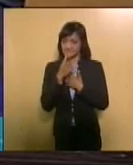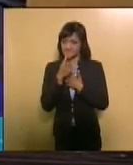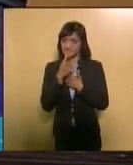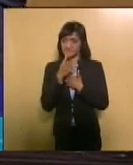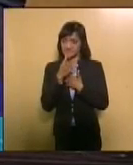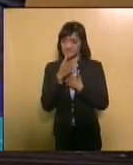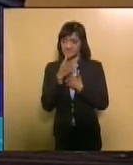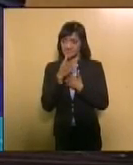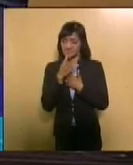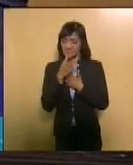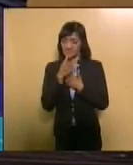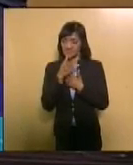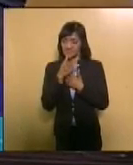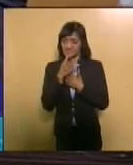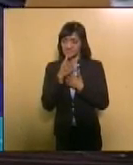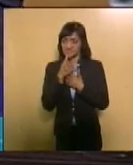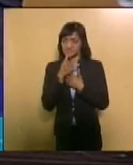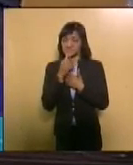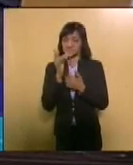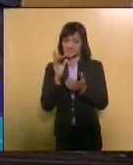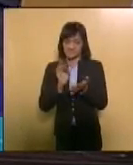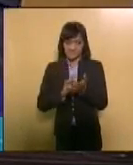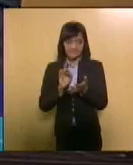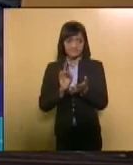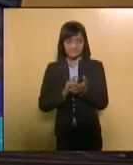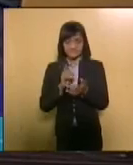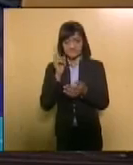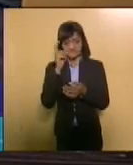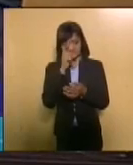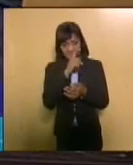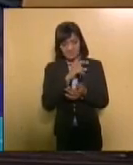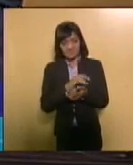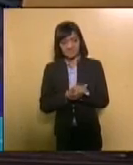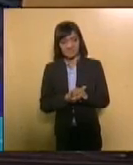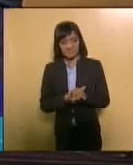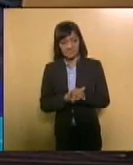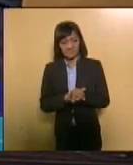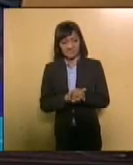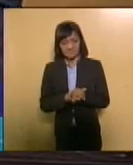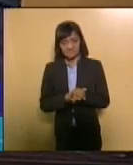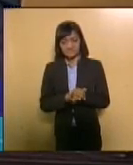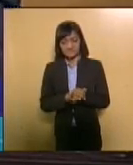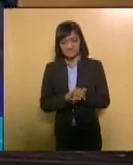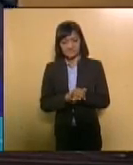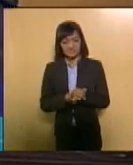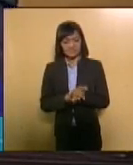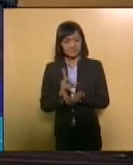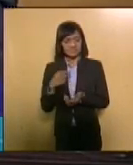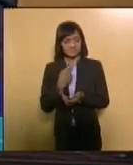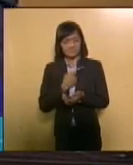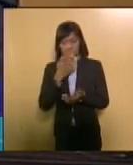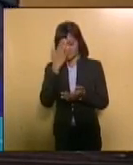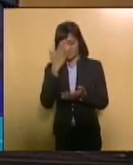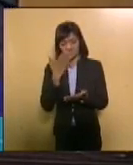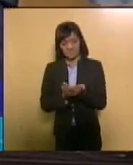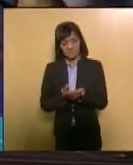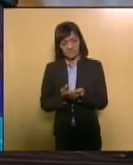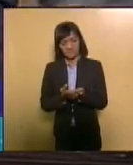convivido com essa Dura realidade e a gente tem